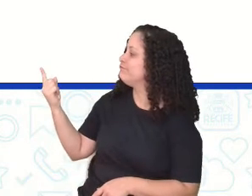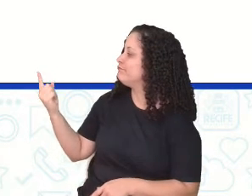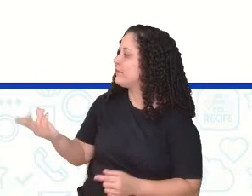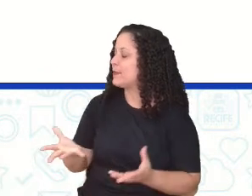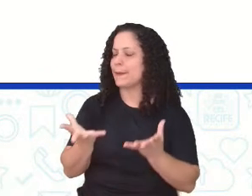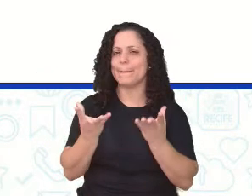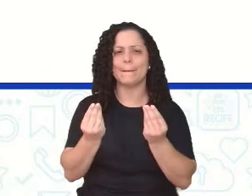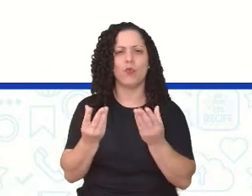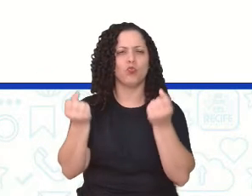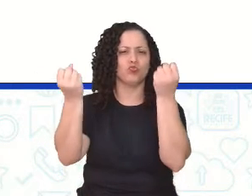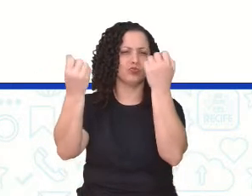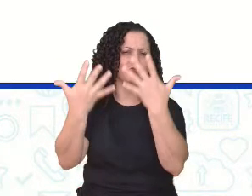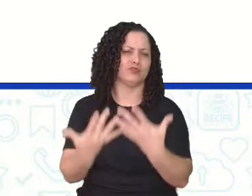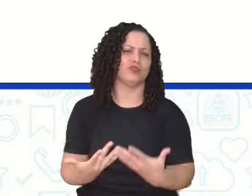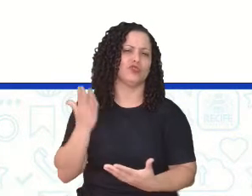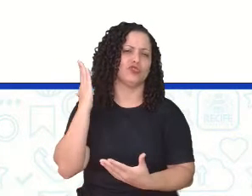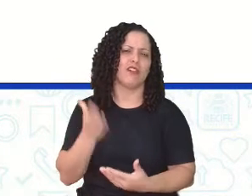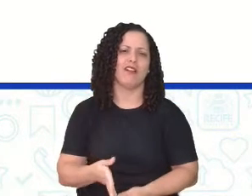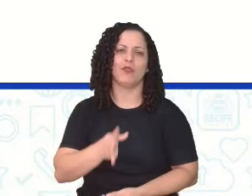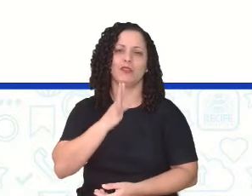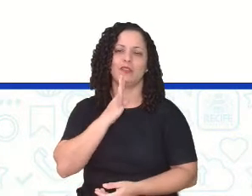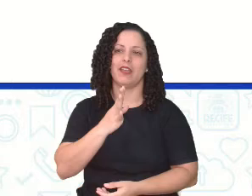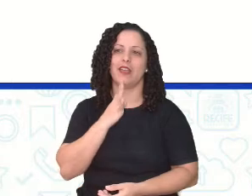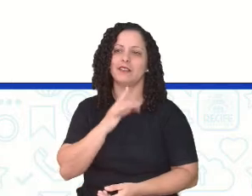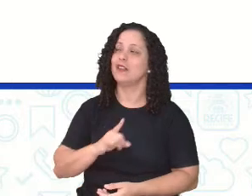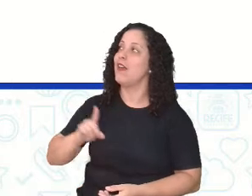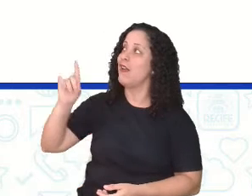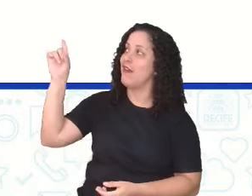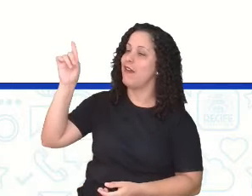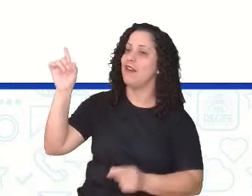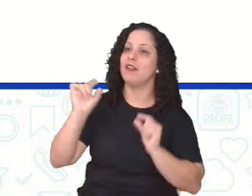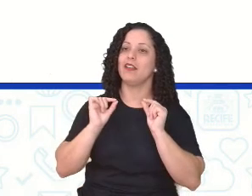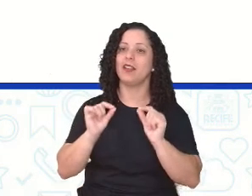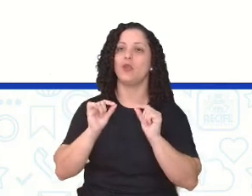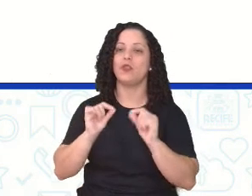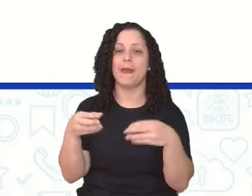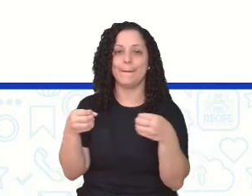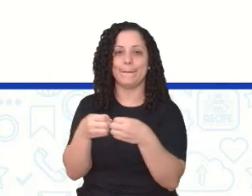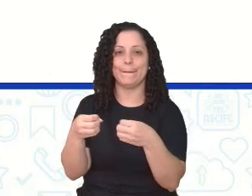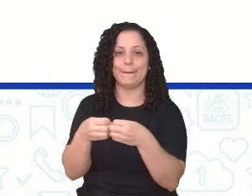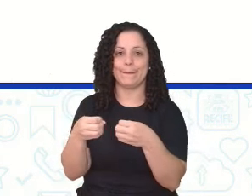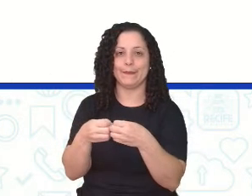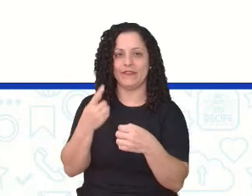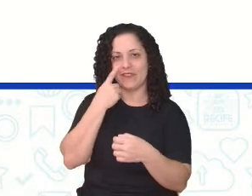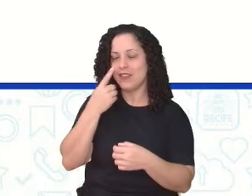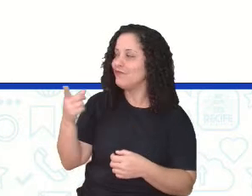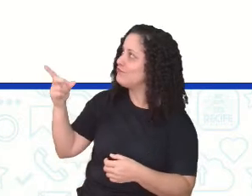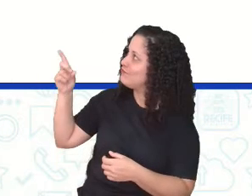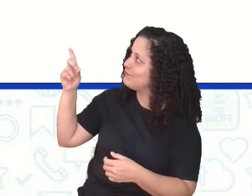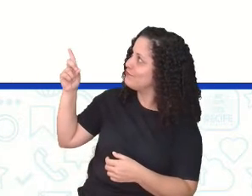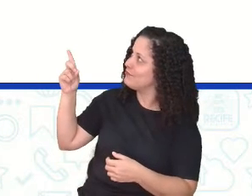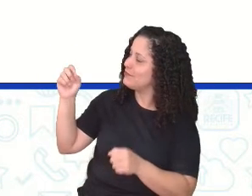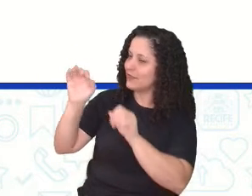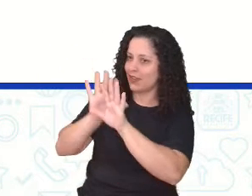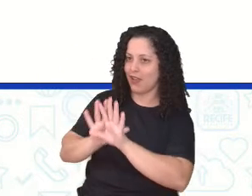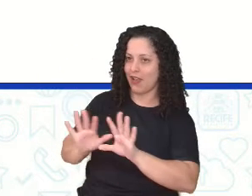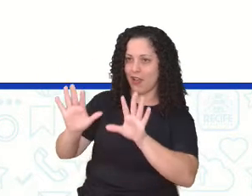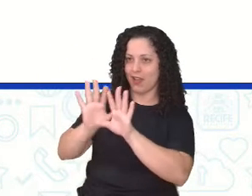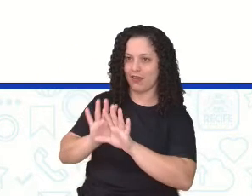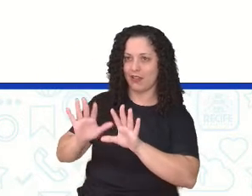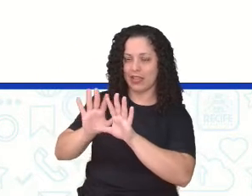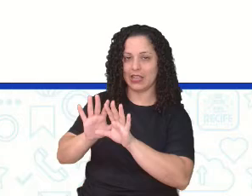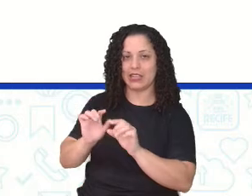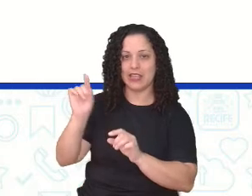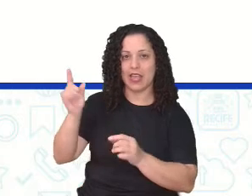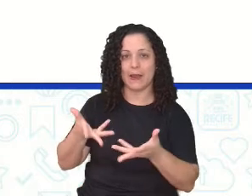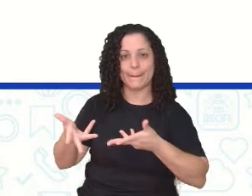né? É uma glândula também. Ela é localizada sob a bexiga, na imagem aí vocês estão vendo, né? E produz